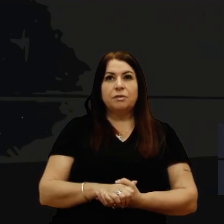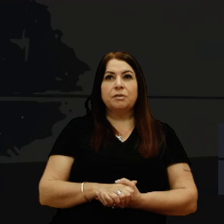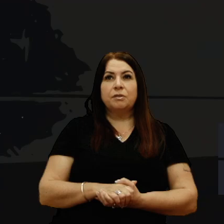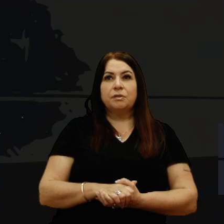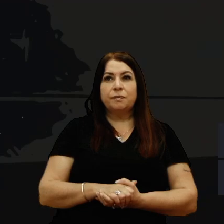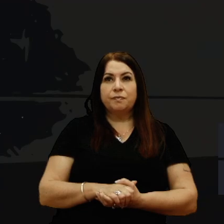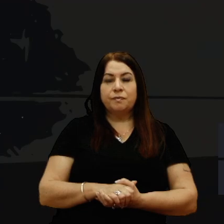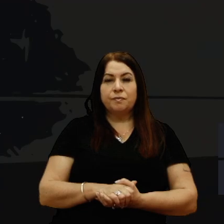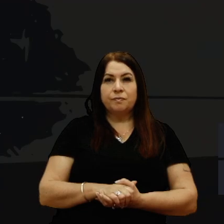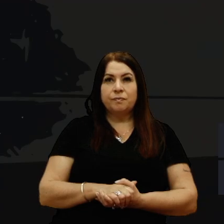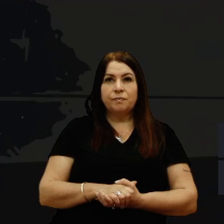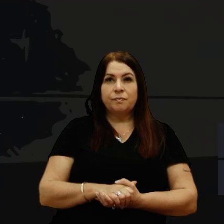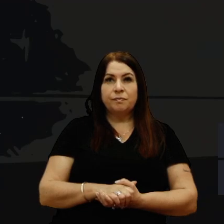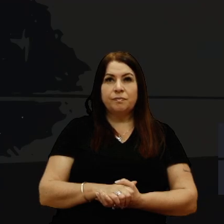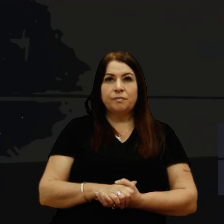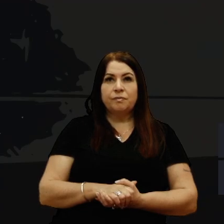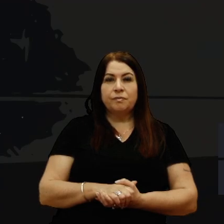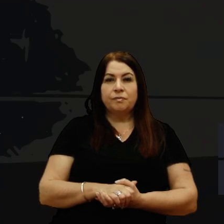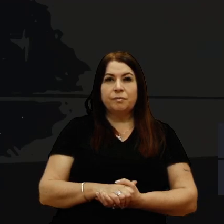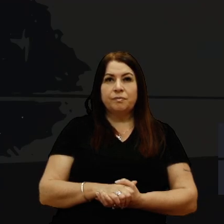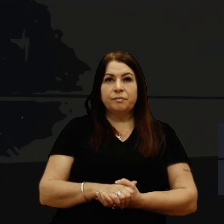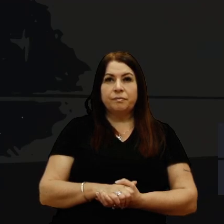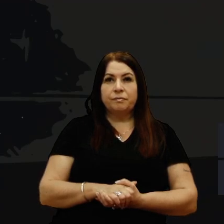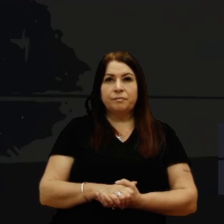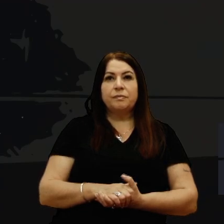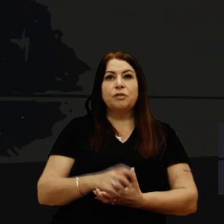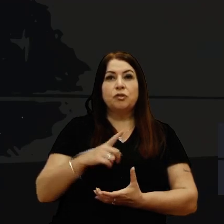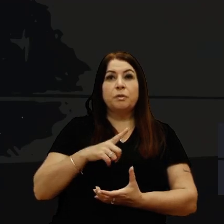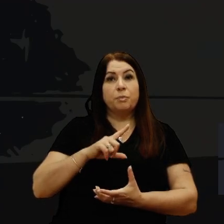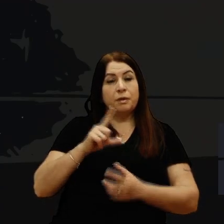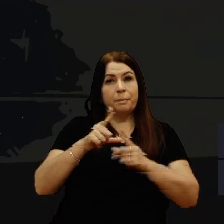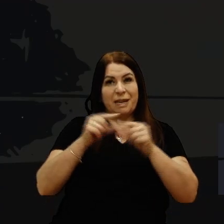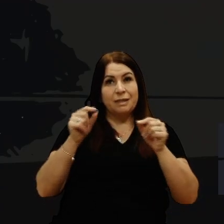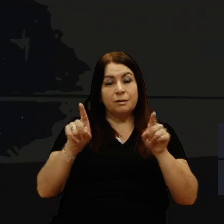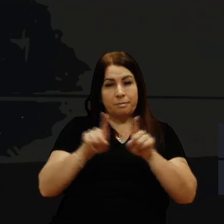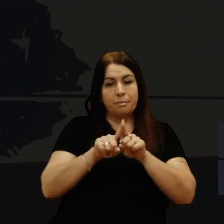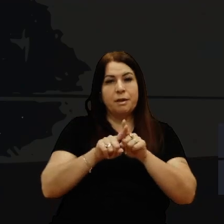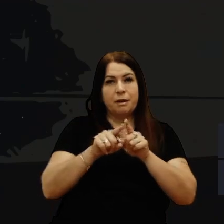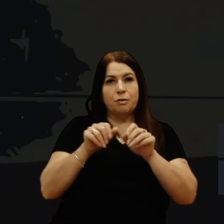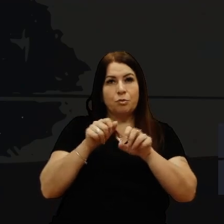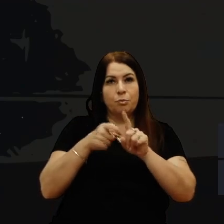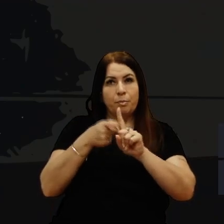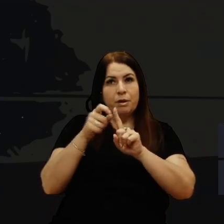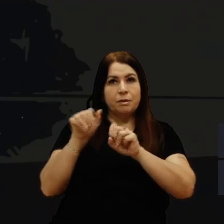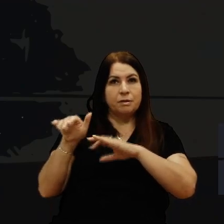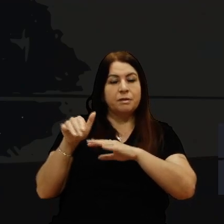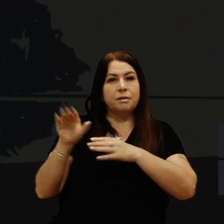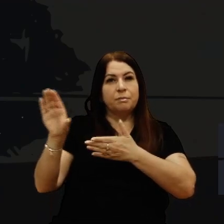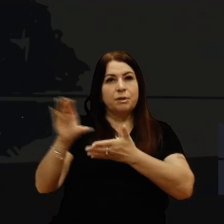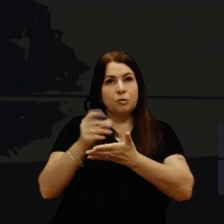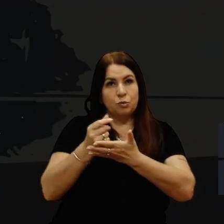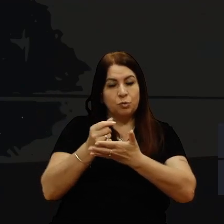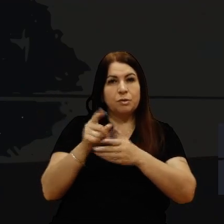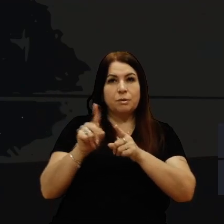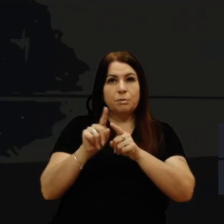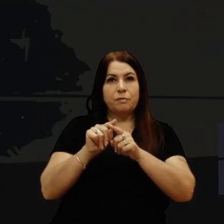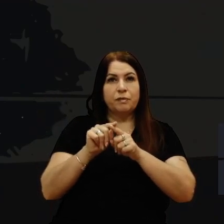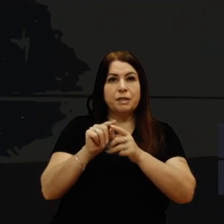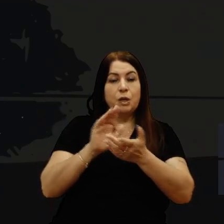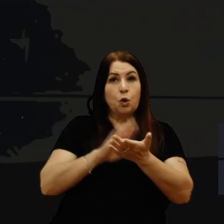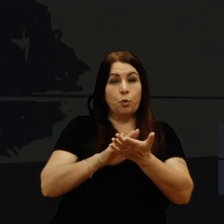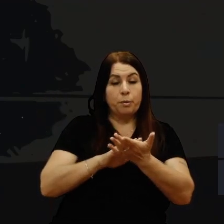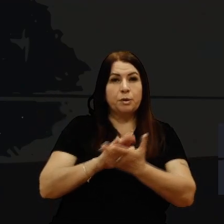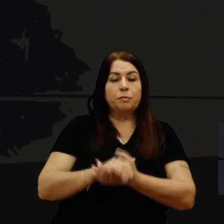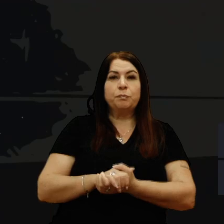Também tivemos, né, em Brasília, em setembro, agora também, em busca de recurso e também fazendo a cobrança,